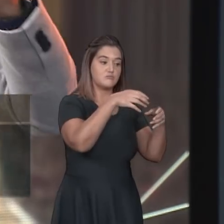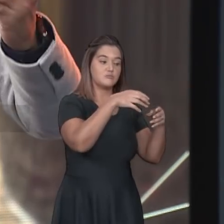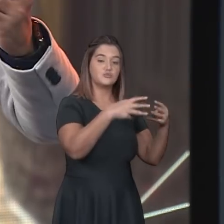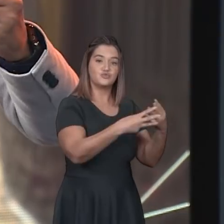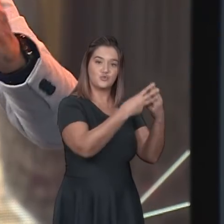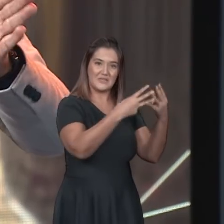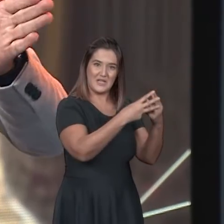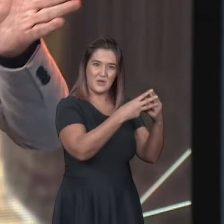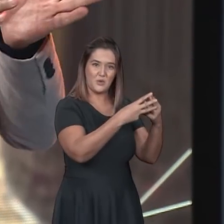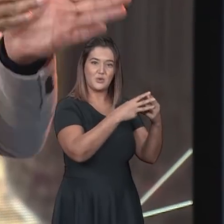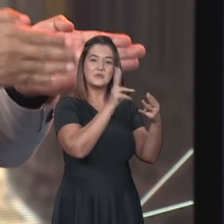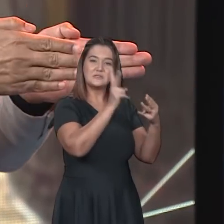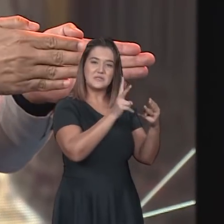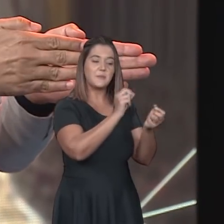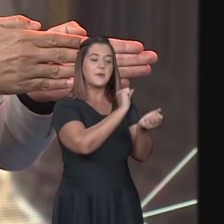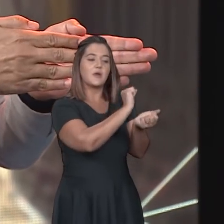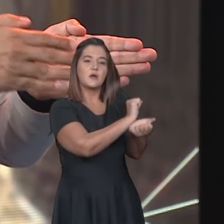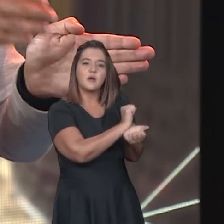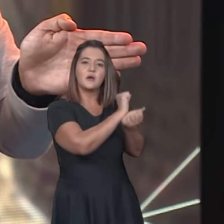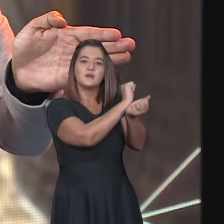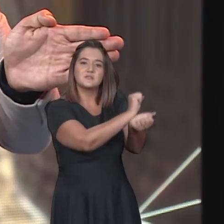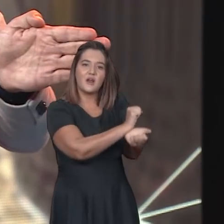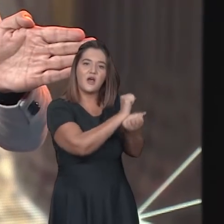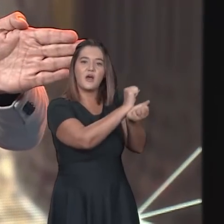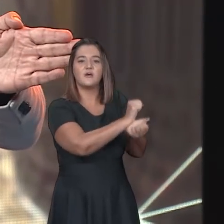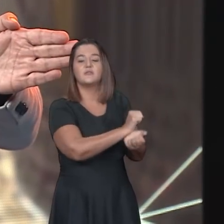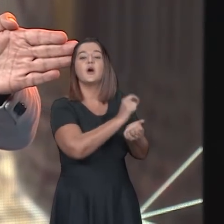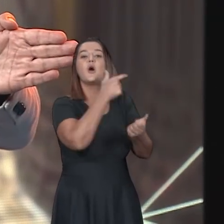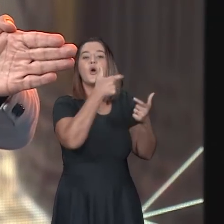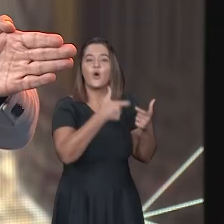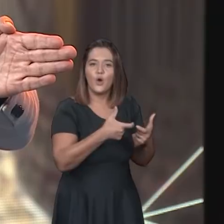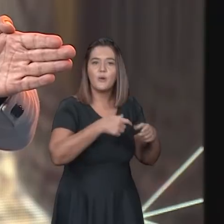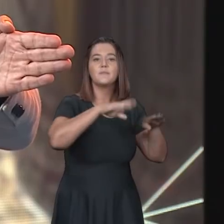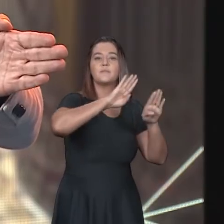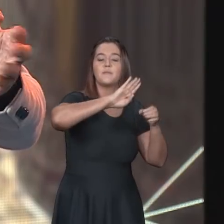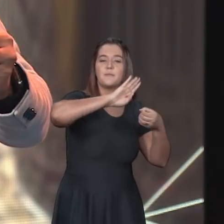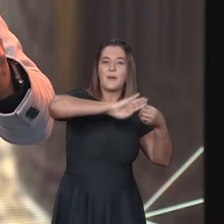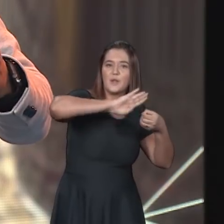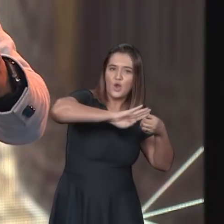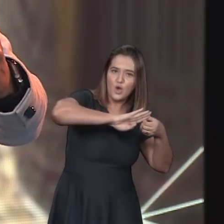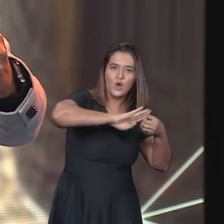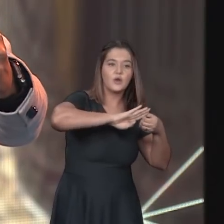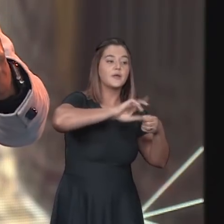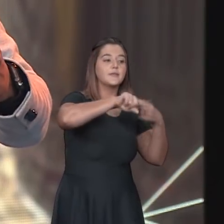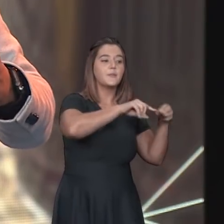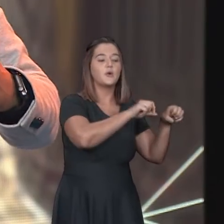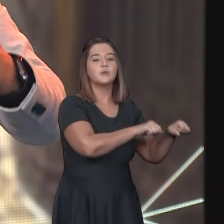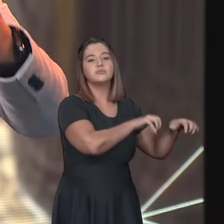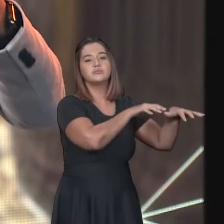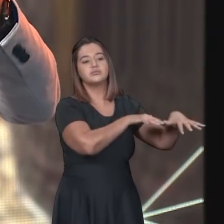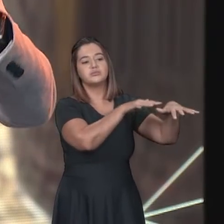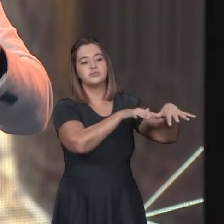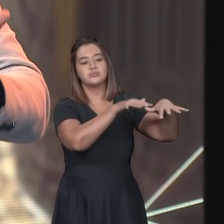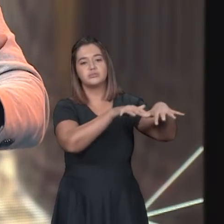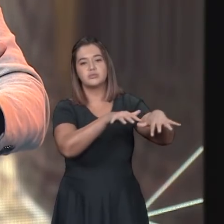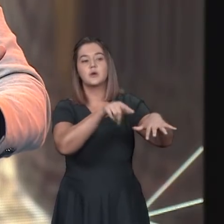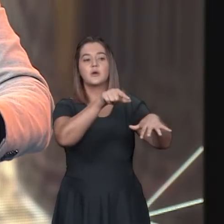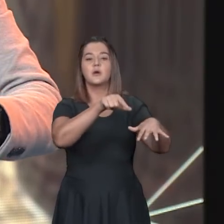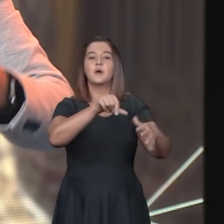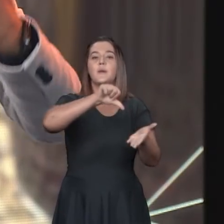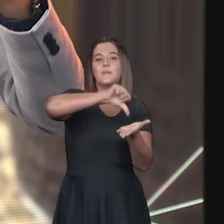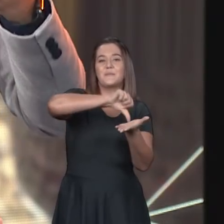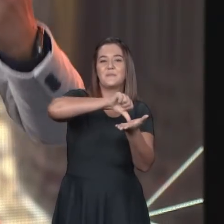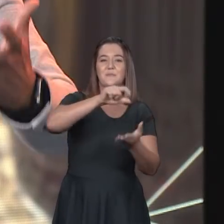ficar por muito tempo cativo na Babilônia e depois sob o Império Persa, acabou deixando muitas escrituras